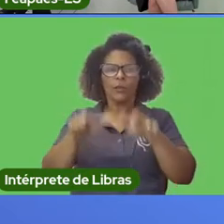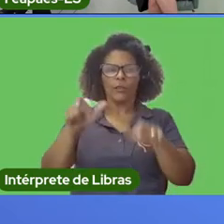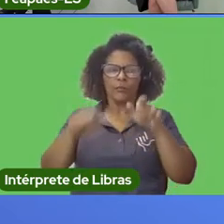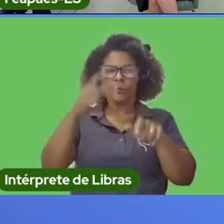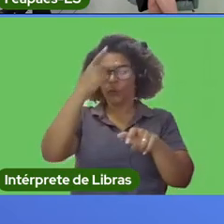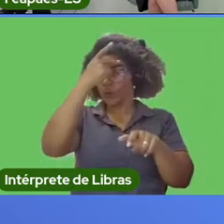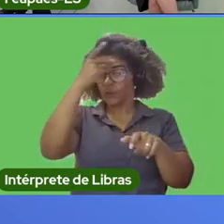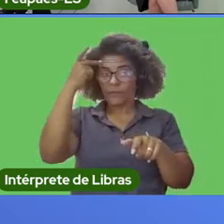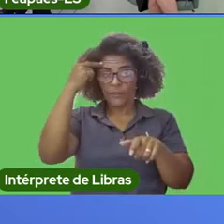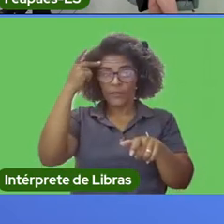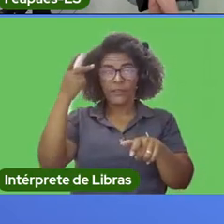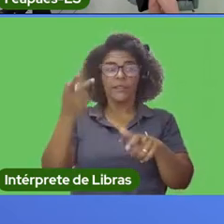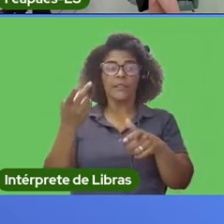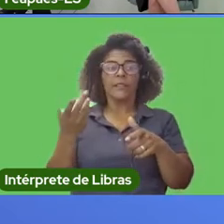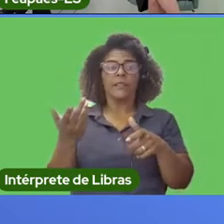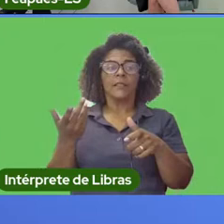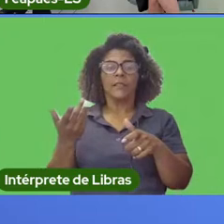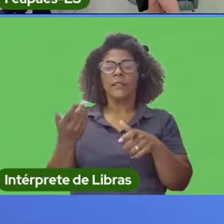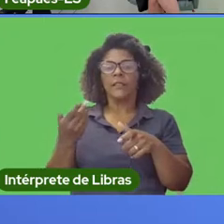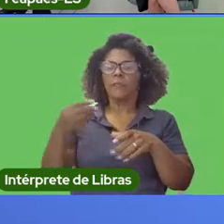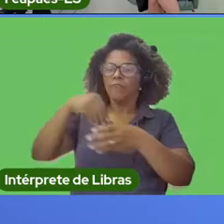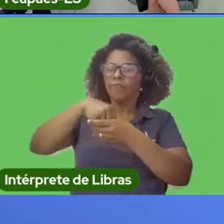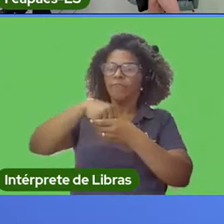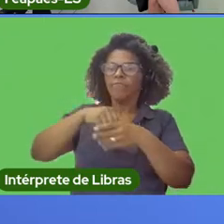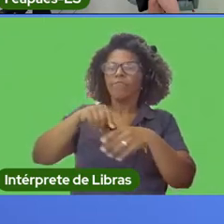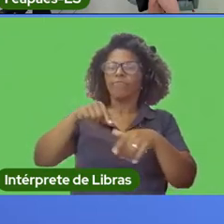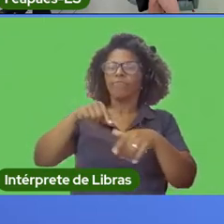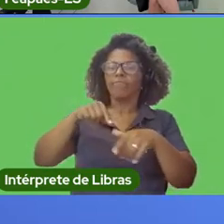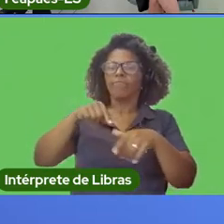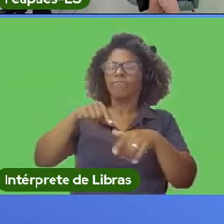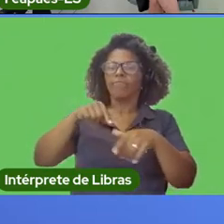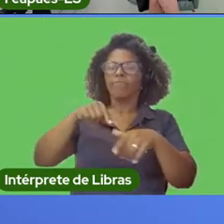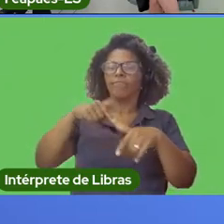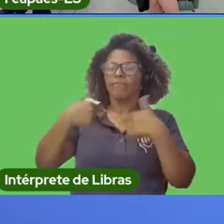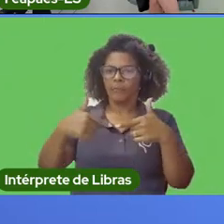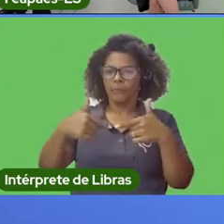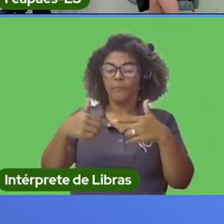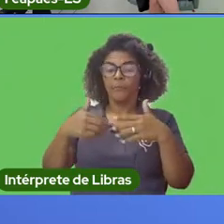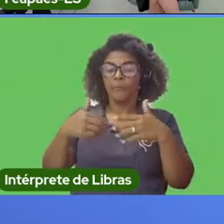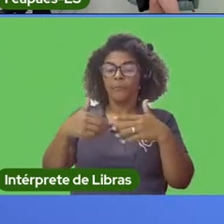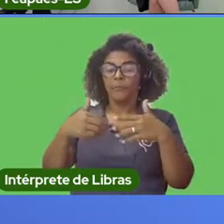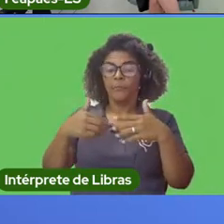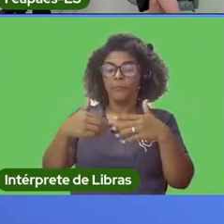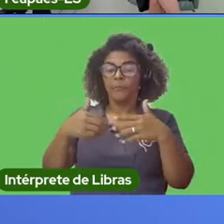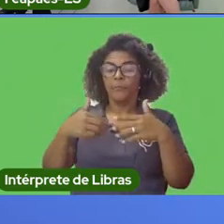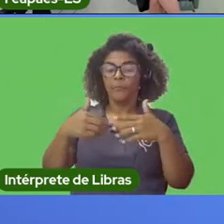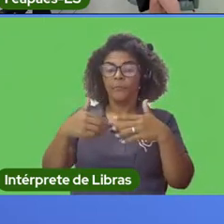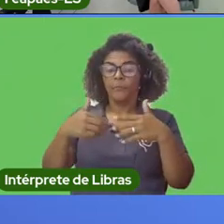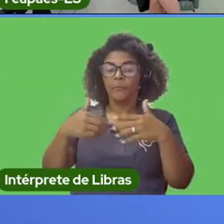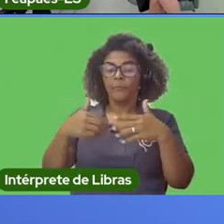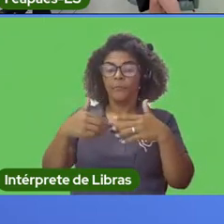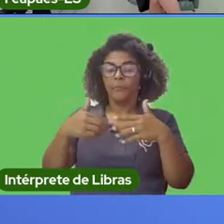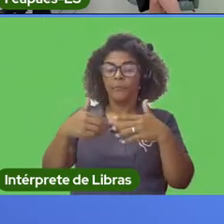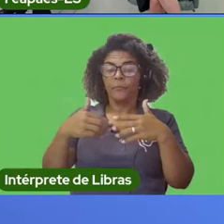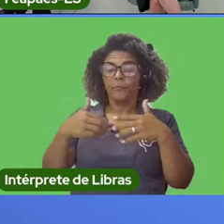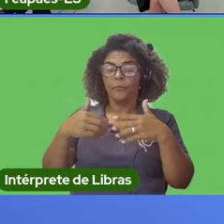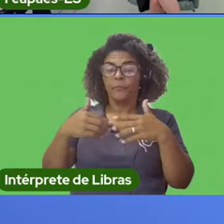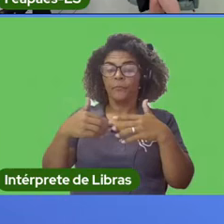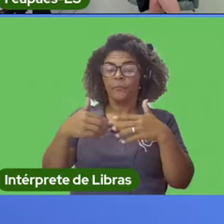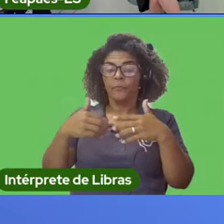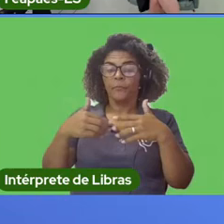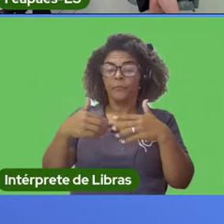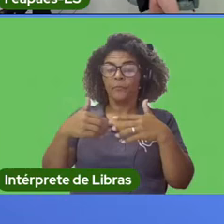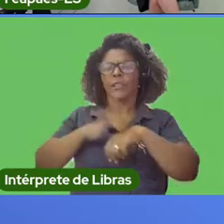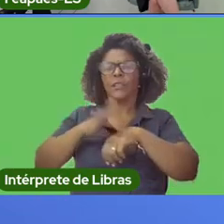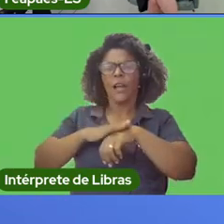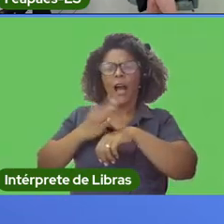deficiência no trabalho. Então, as APAEs, por essa habilidade, pelas competências que as APAEs têm de